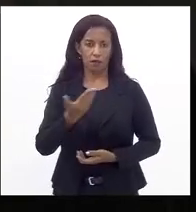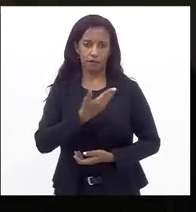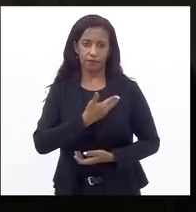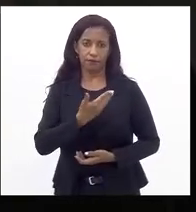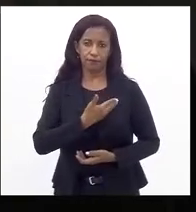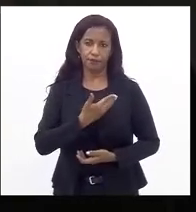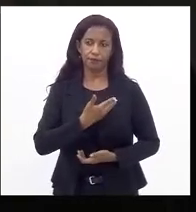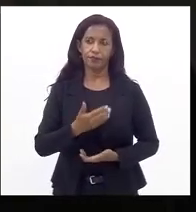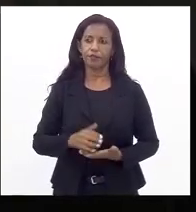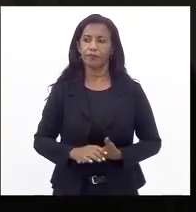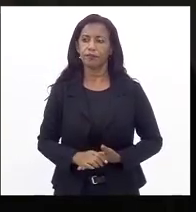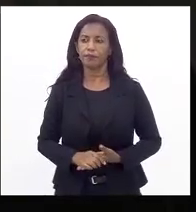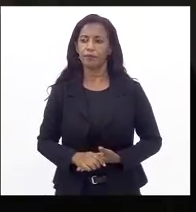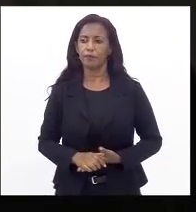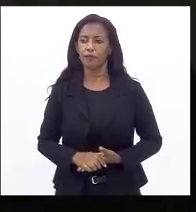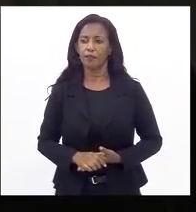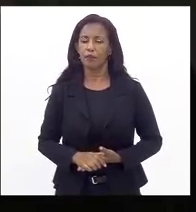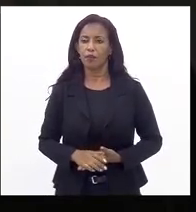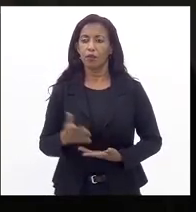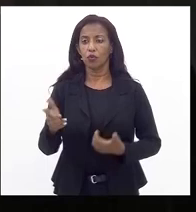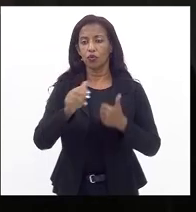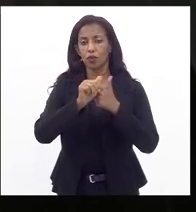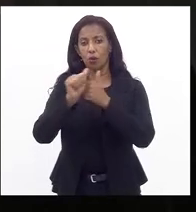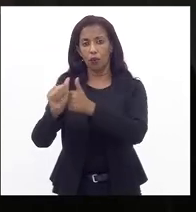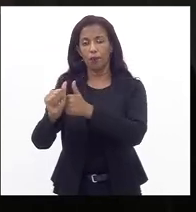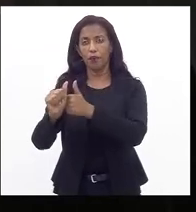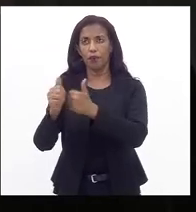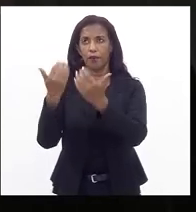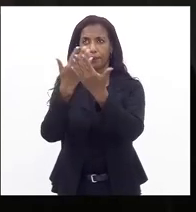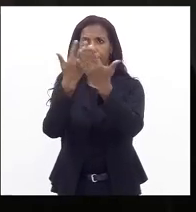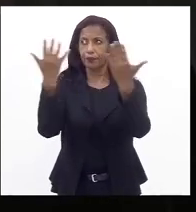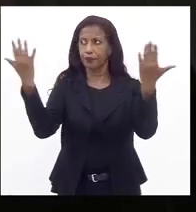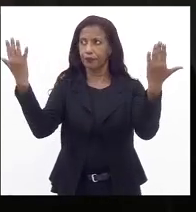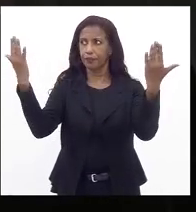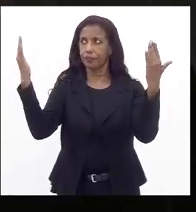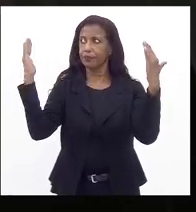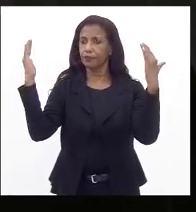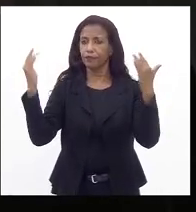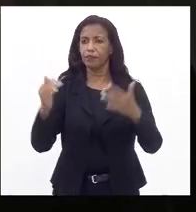senhores eu acho que nos acompanha na galeria